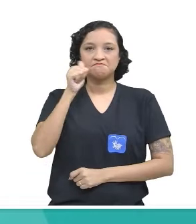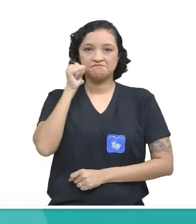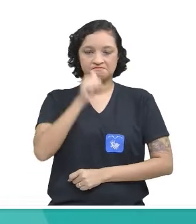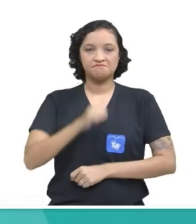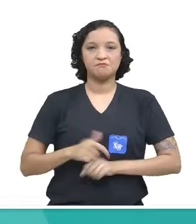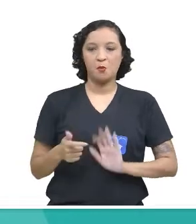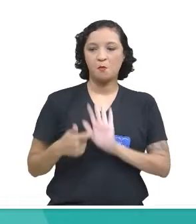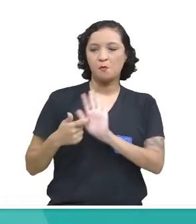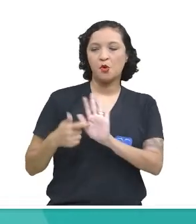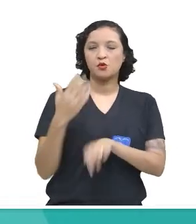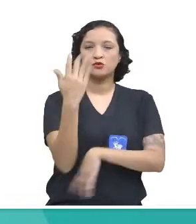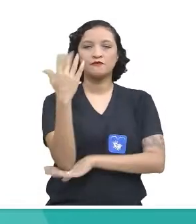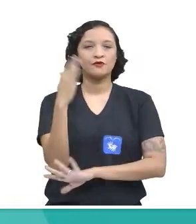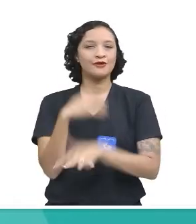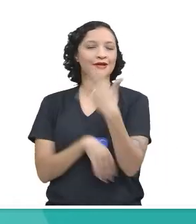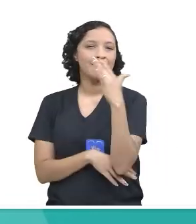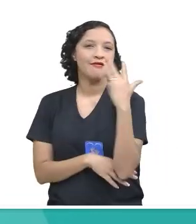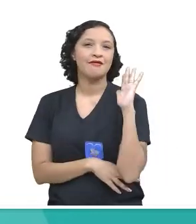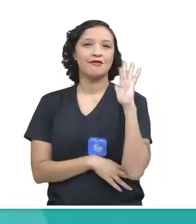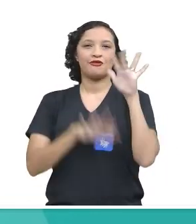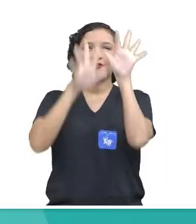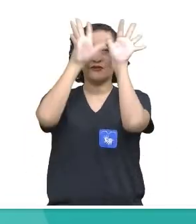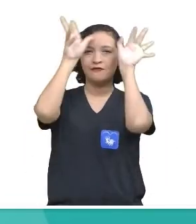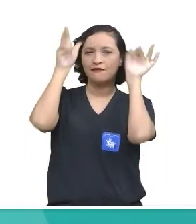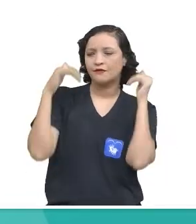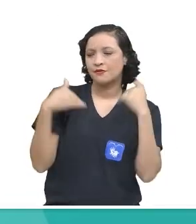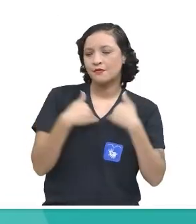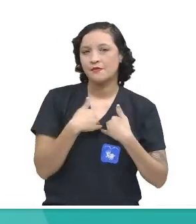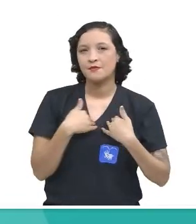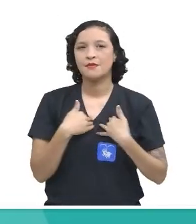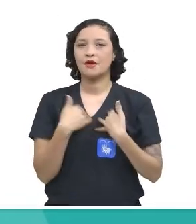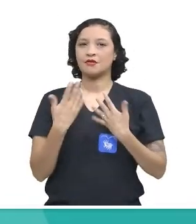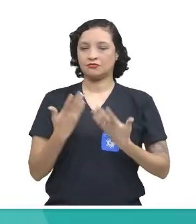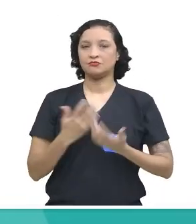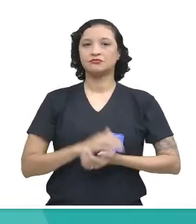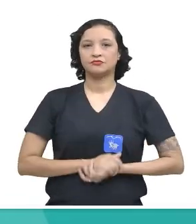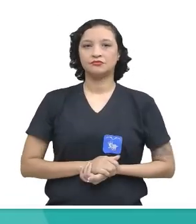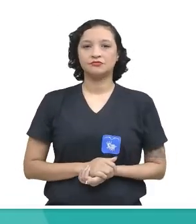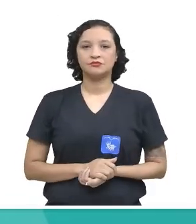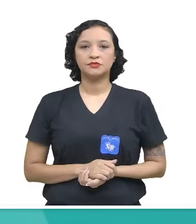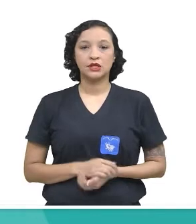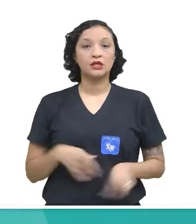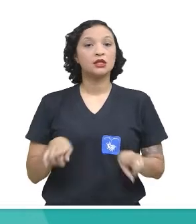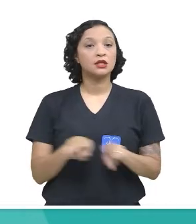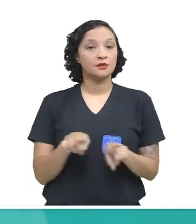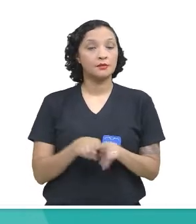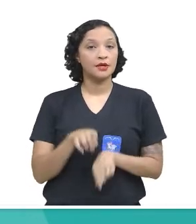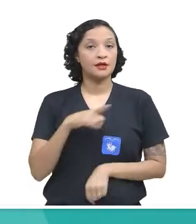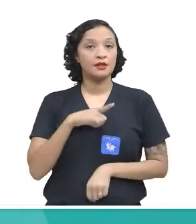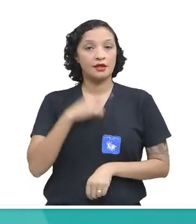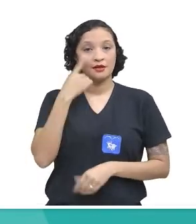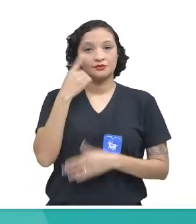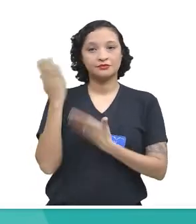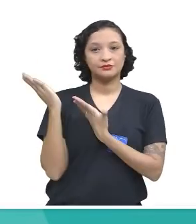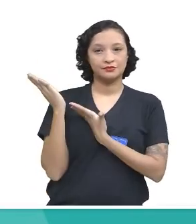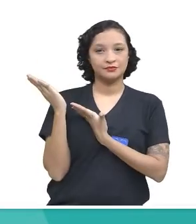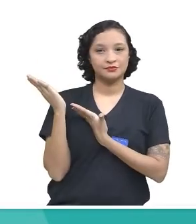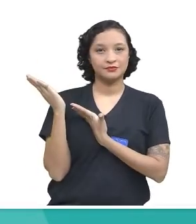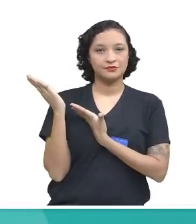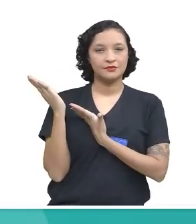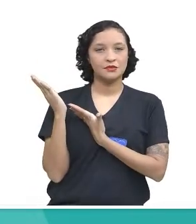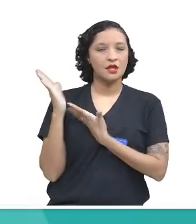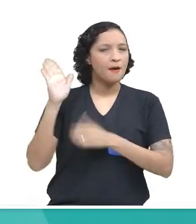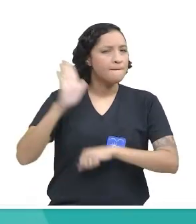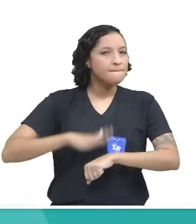nossa floresta, da nossa flora, tá certo? E também nós temos aí a Cunhamporanga, que é a moça